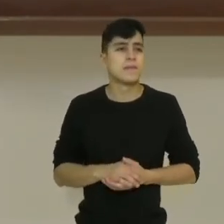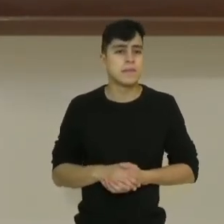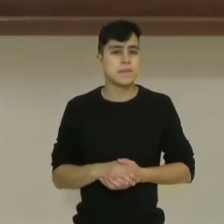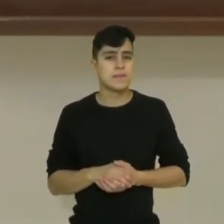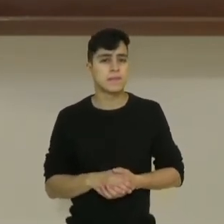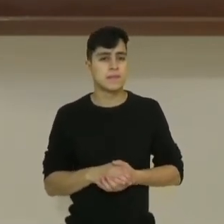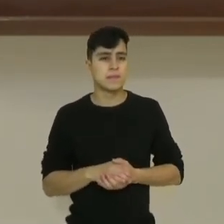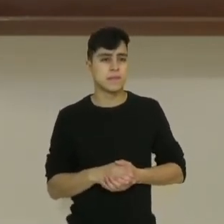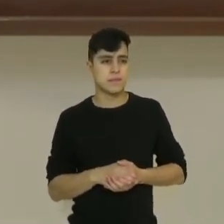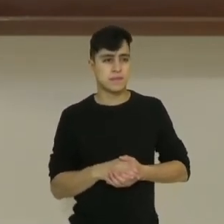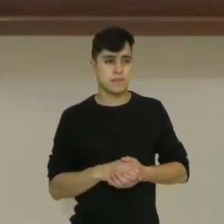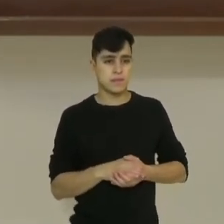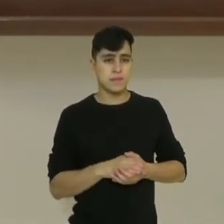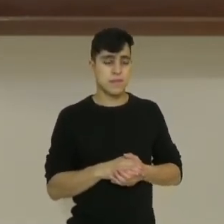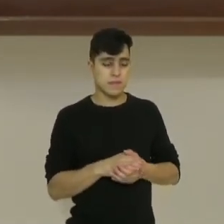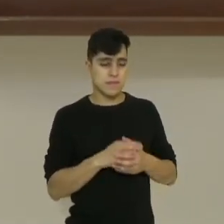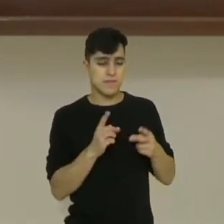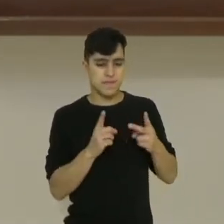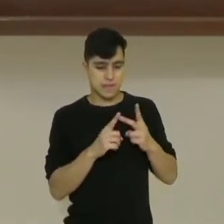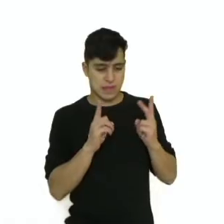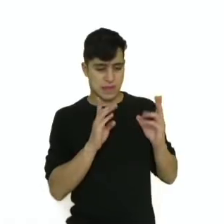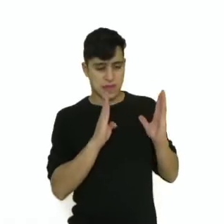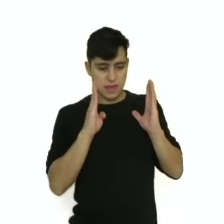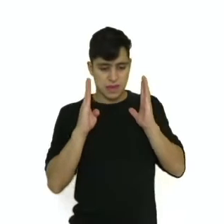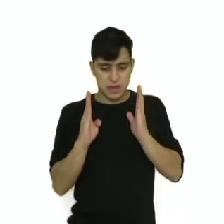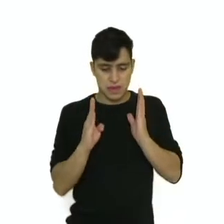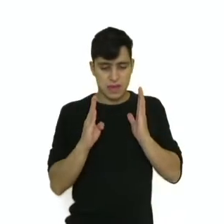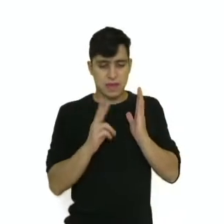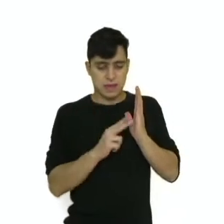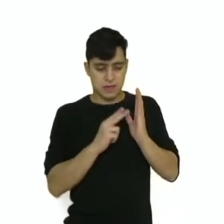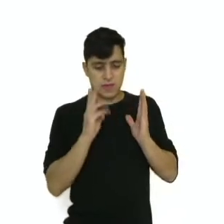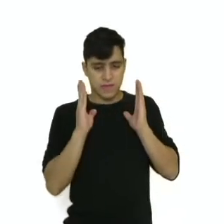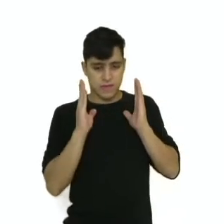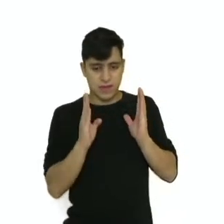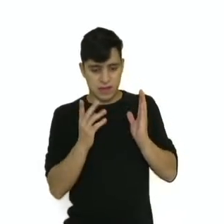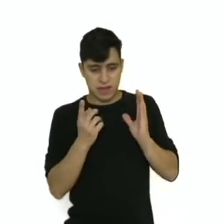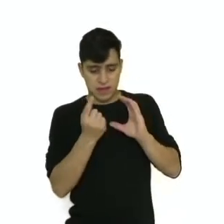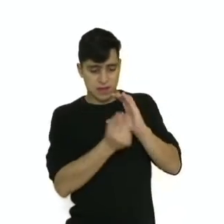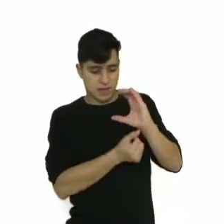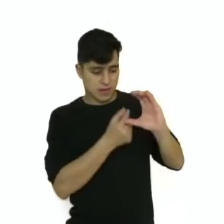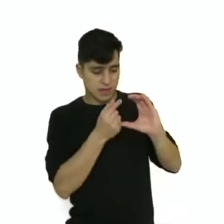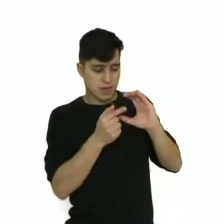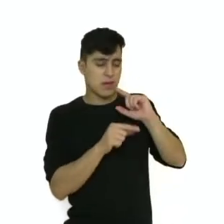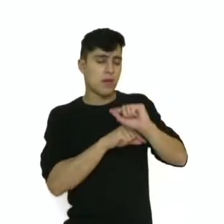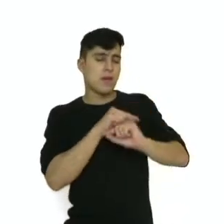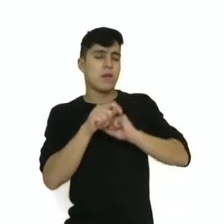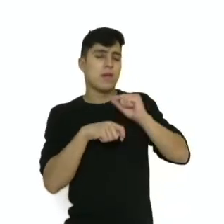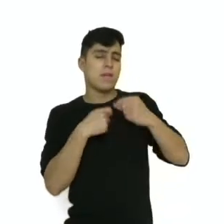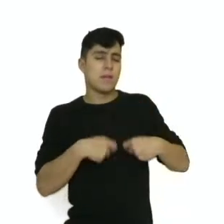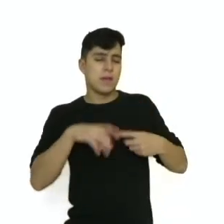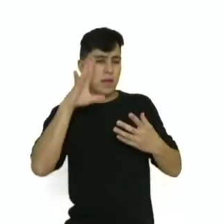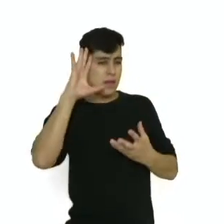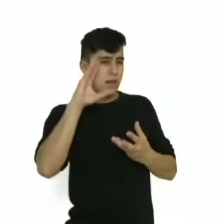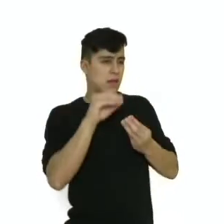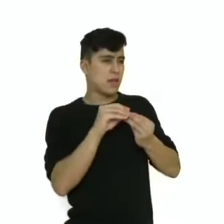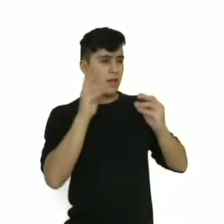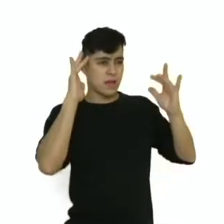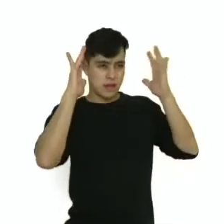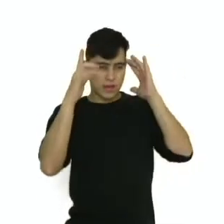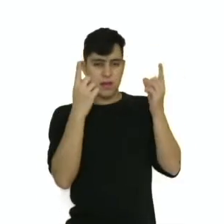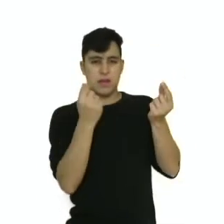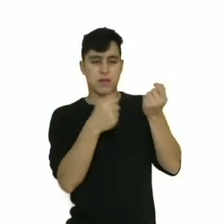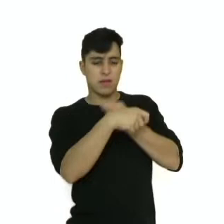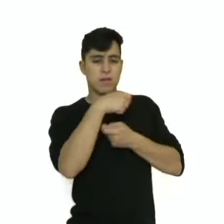Já entrando numa segunda fase do chamado capitalismo, então já visto anteriormente, temos que entender que as teorias econômicas também